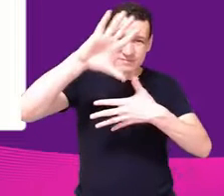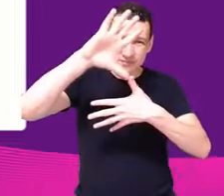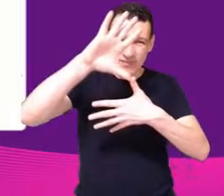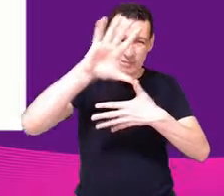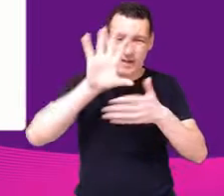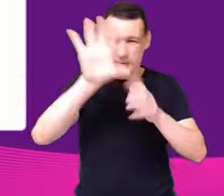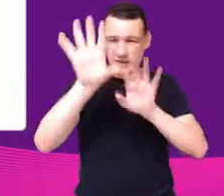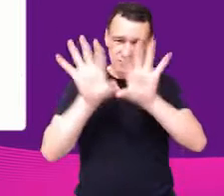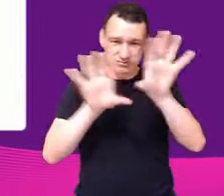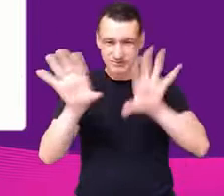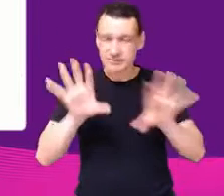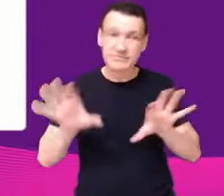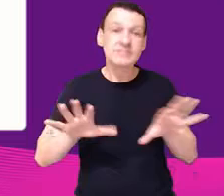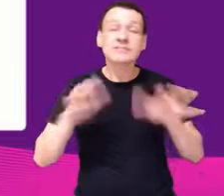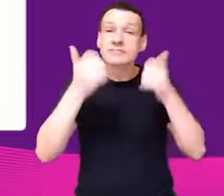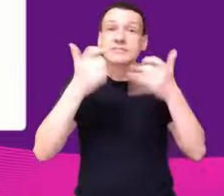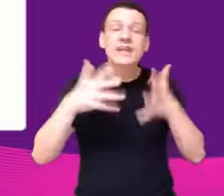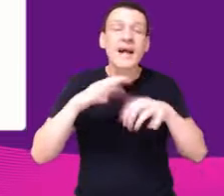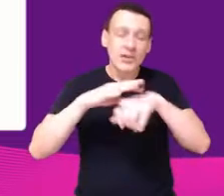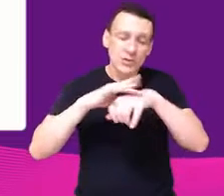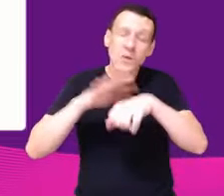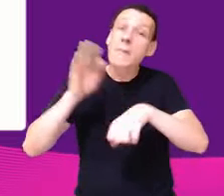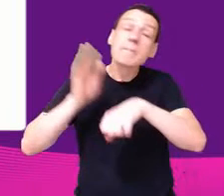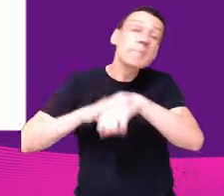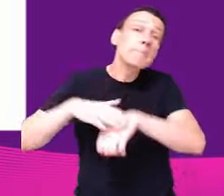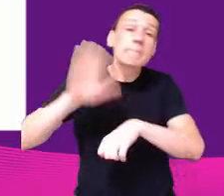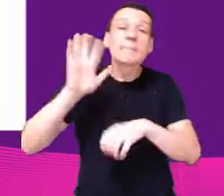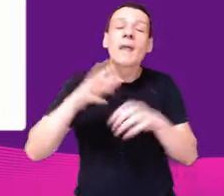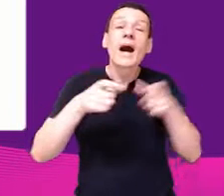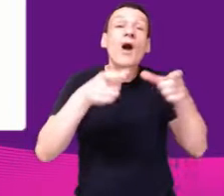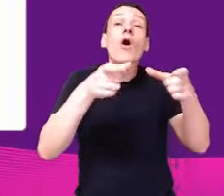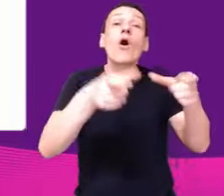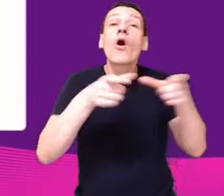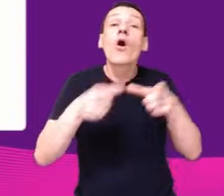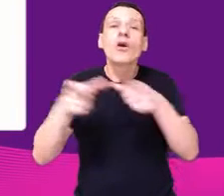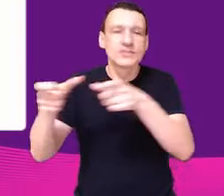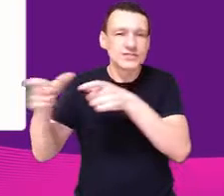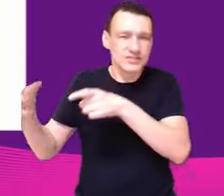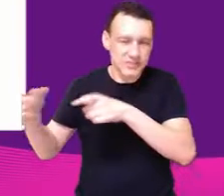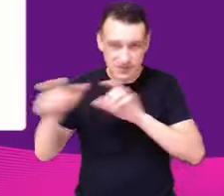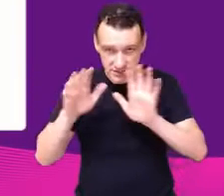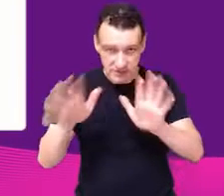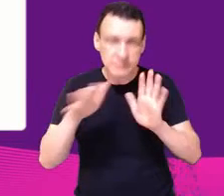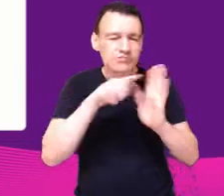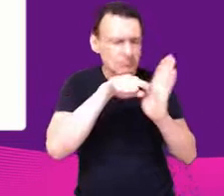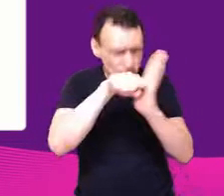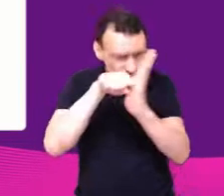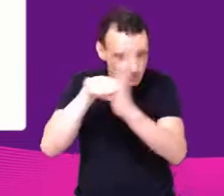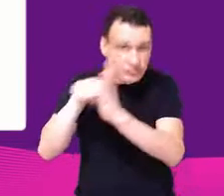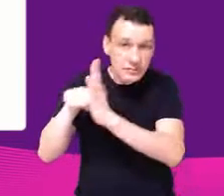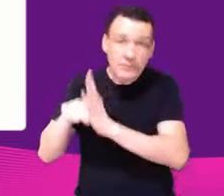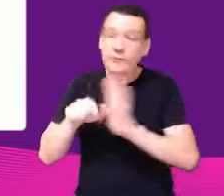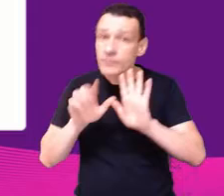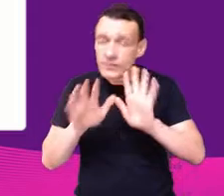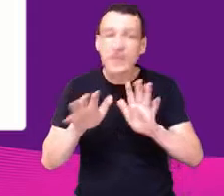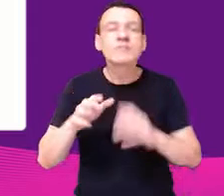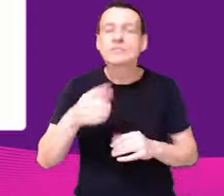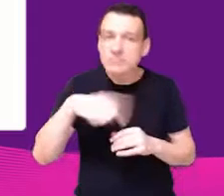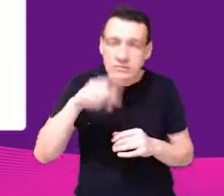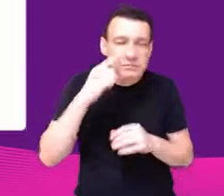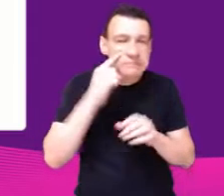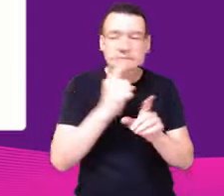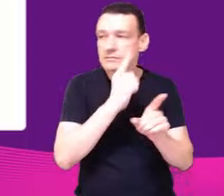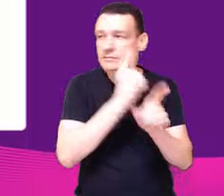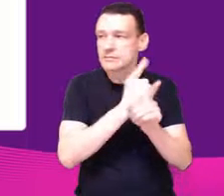da prevalência da doença renal crônica no mundo, a gente vê algumas disparidades, né, que